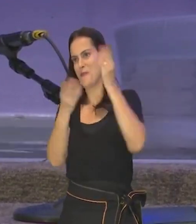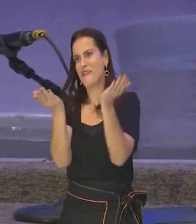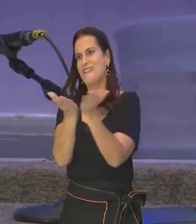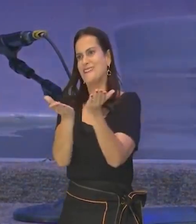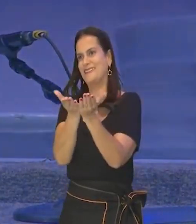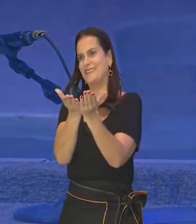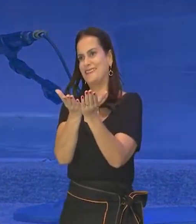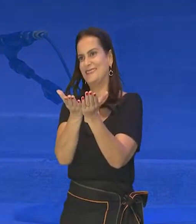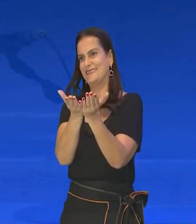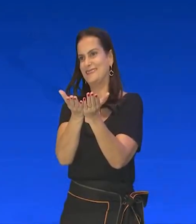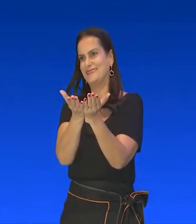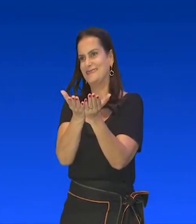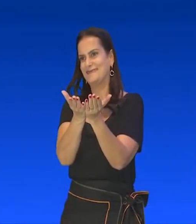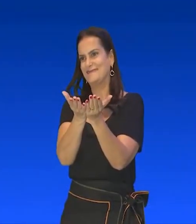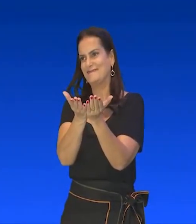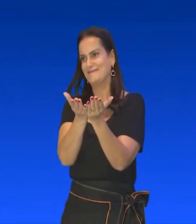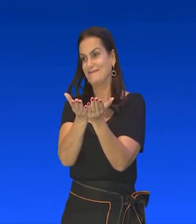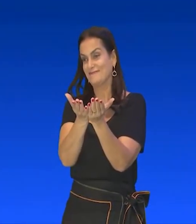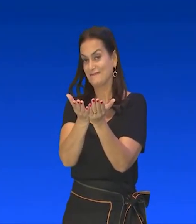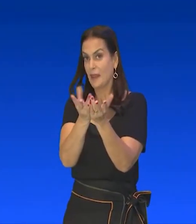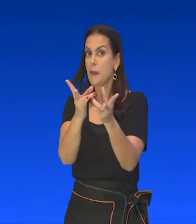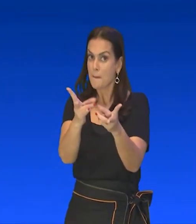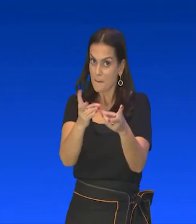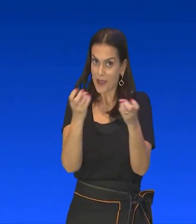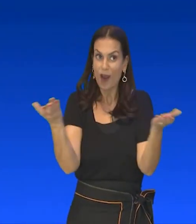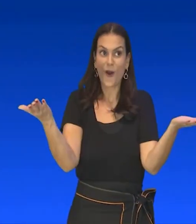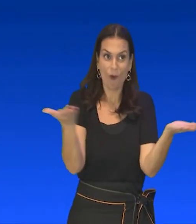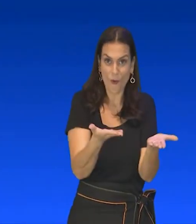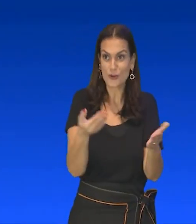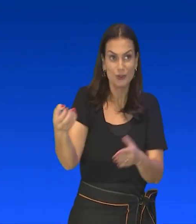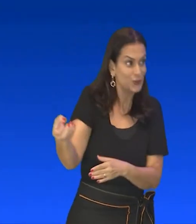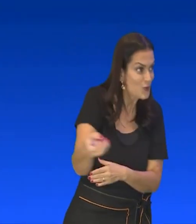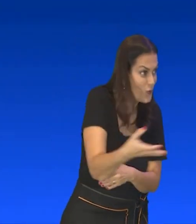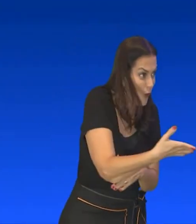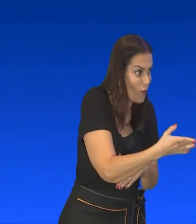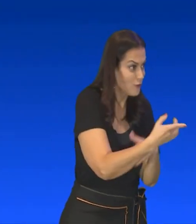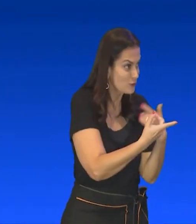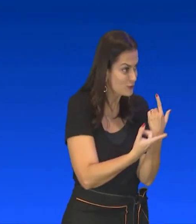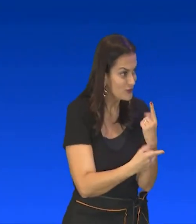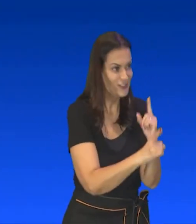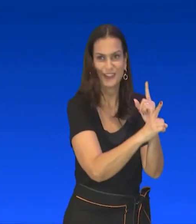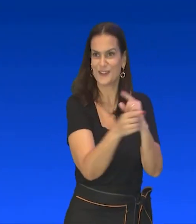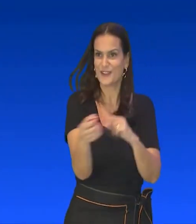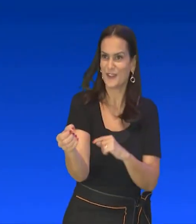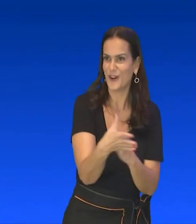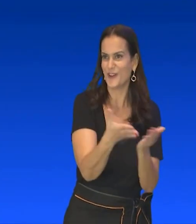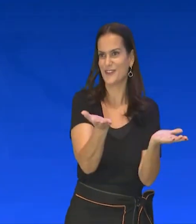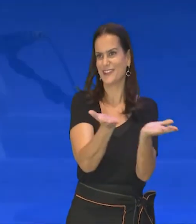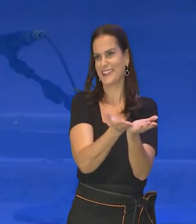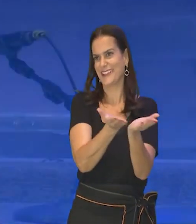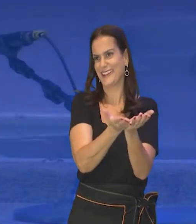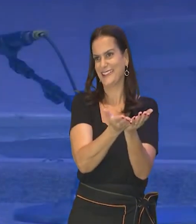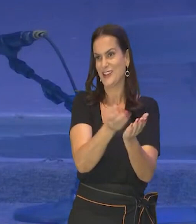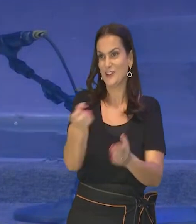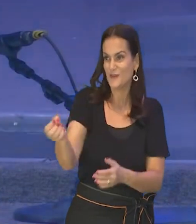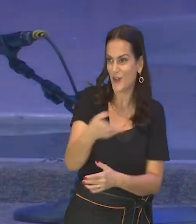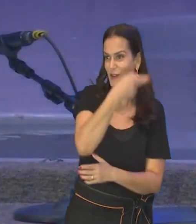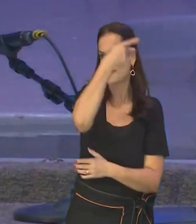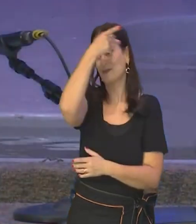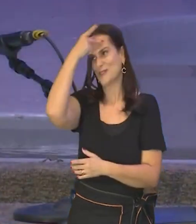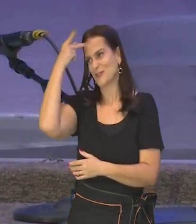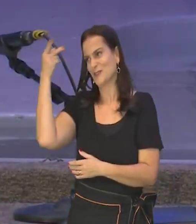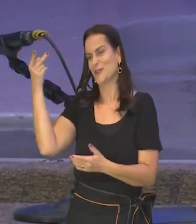crentes. É o que nós estamos percebendo hoje, novos discípulos, novos crentes, novas pessoas,